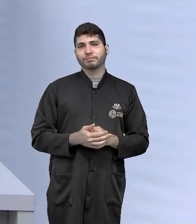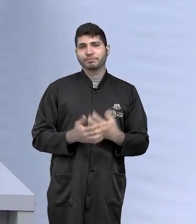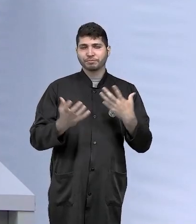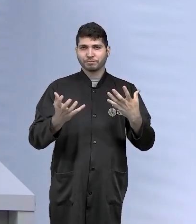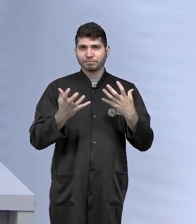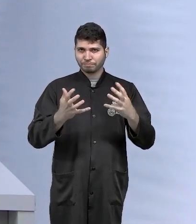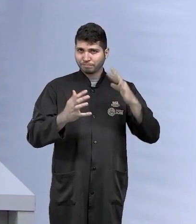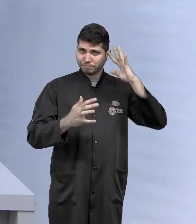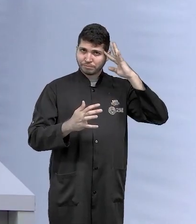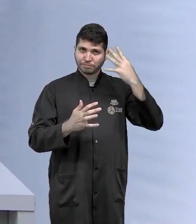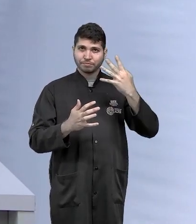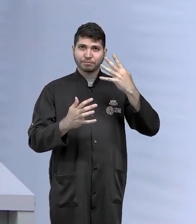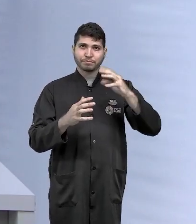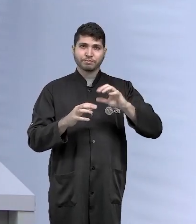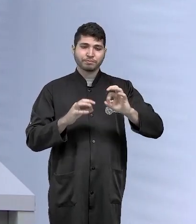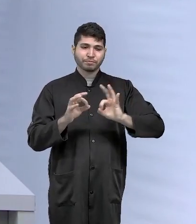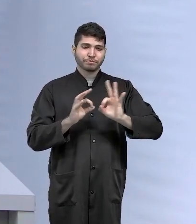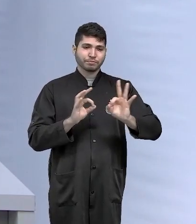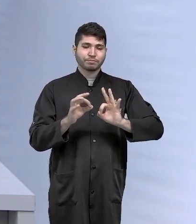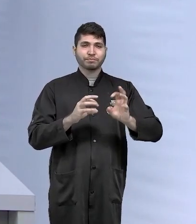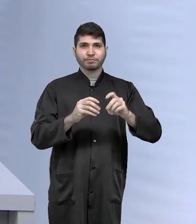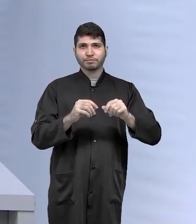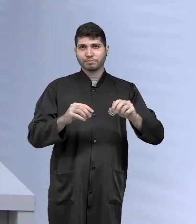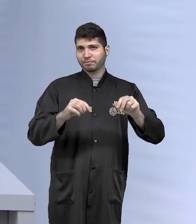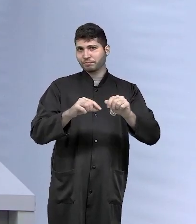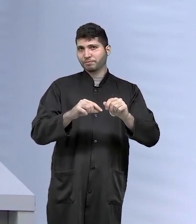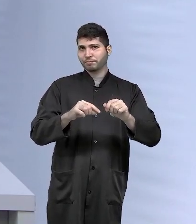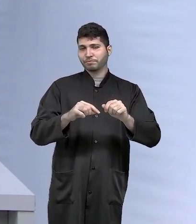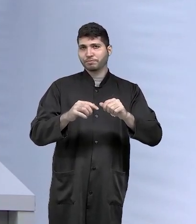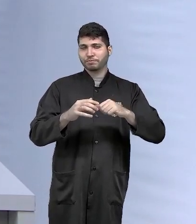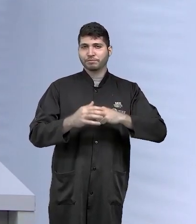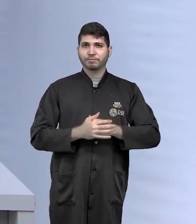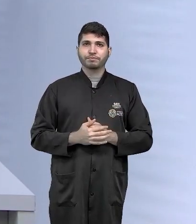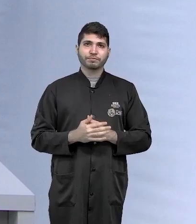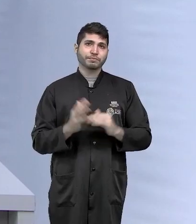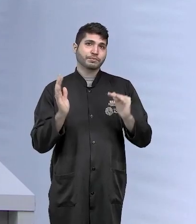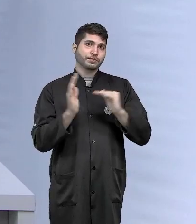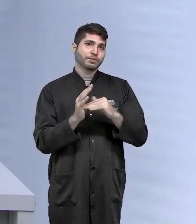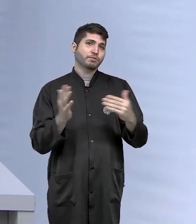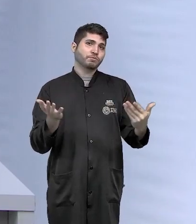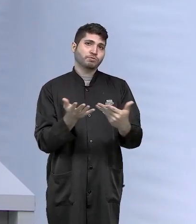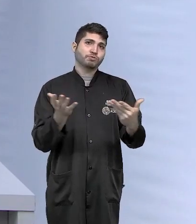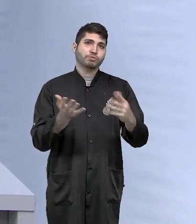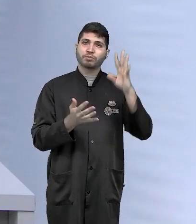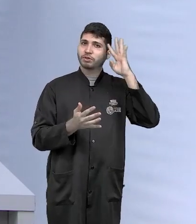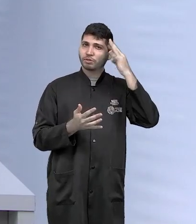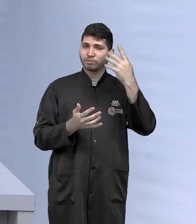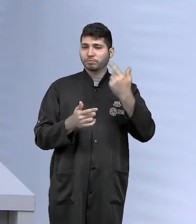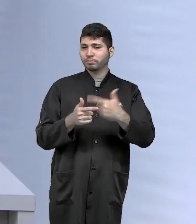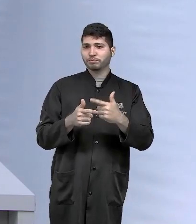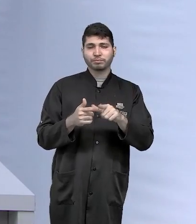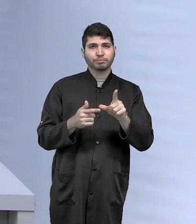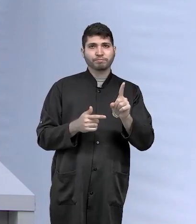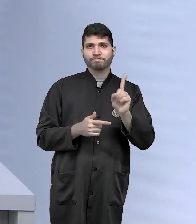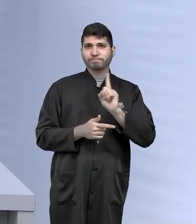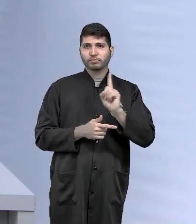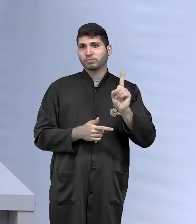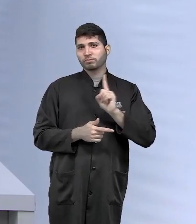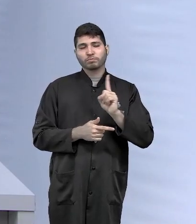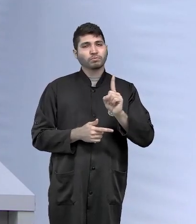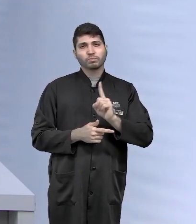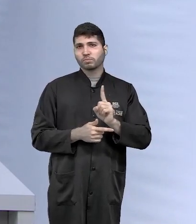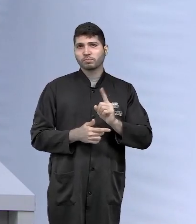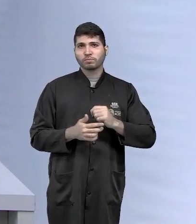de divisão de terras no Brasil. Mas não foi suficiente, gente. Até hoje não foi suficiente. Nós temos movimentos sociais aí, né, que